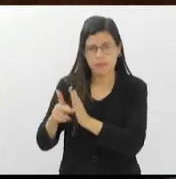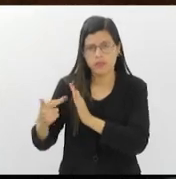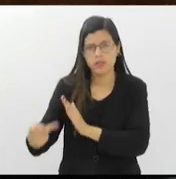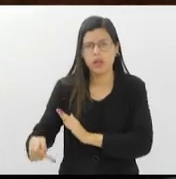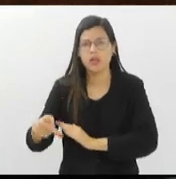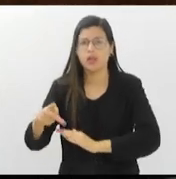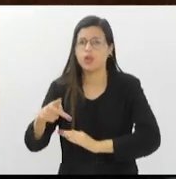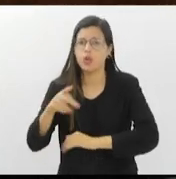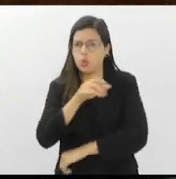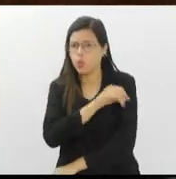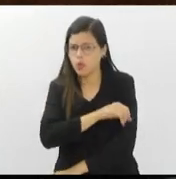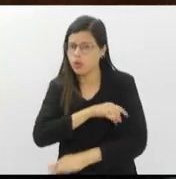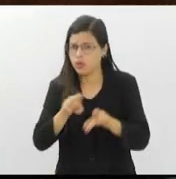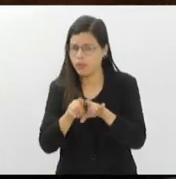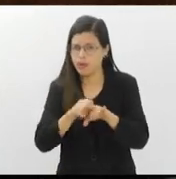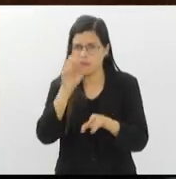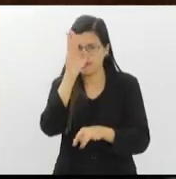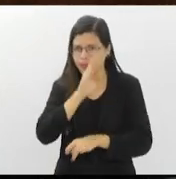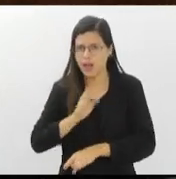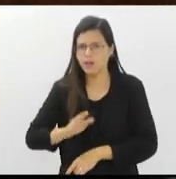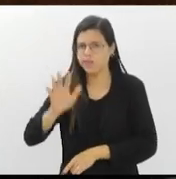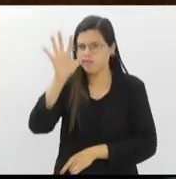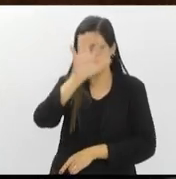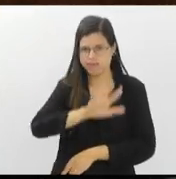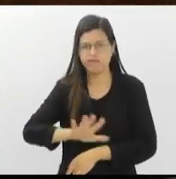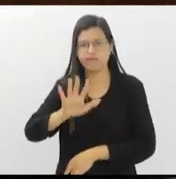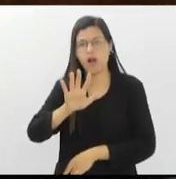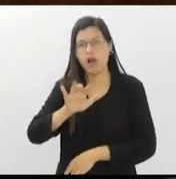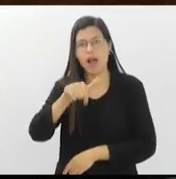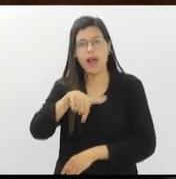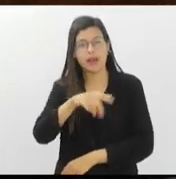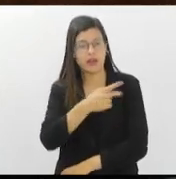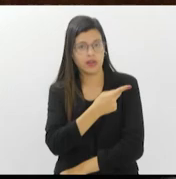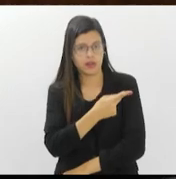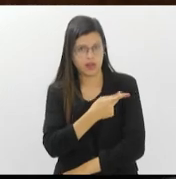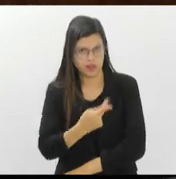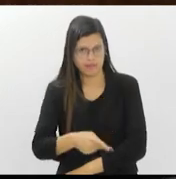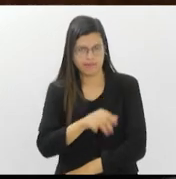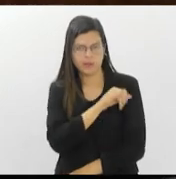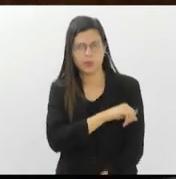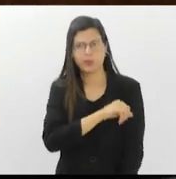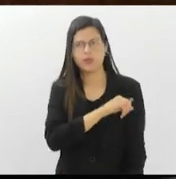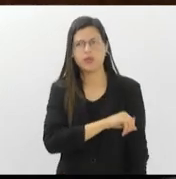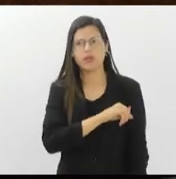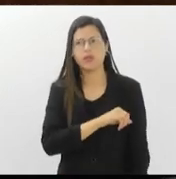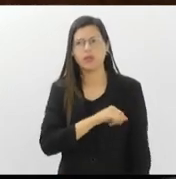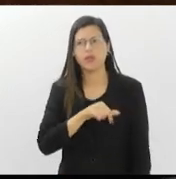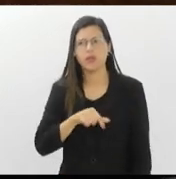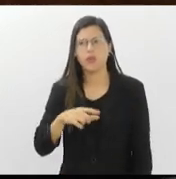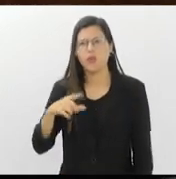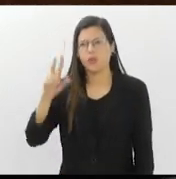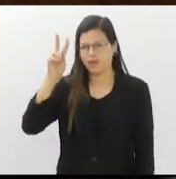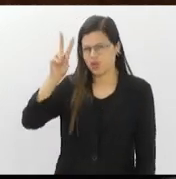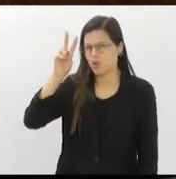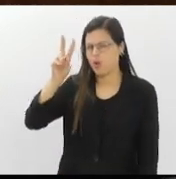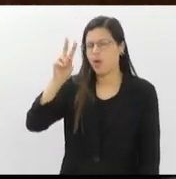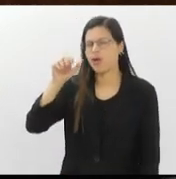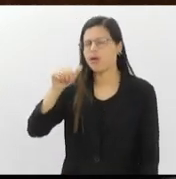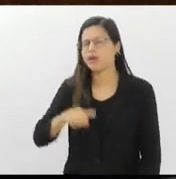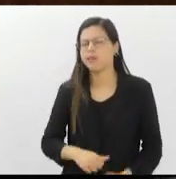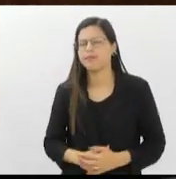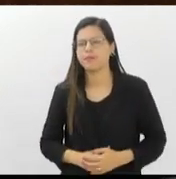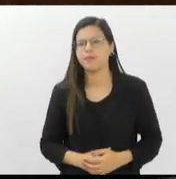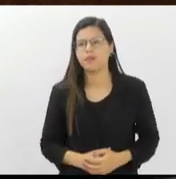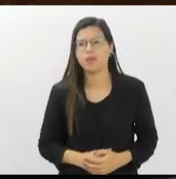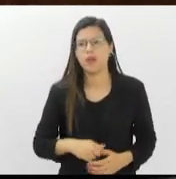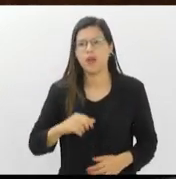no Brasil como um todo. Aqui no Rio de Janeiro, eu interferi numa história que eu faço questão de lembrar,